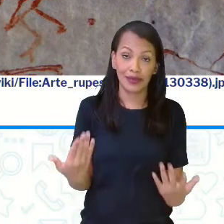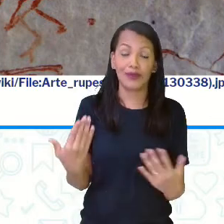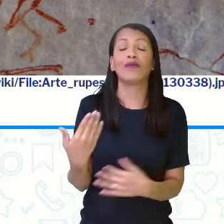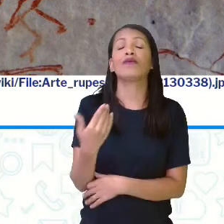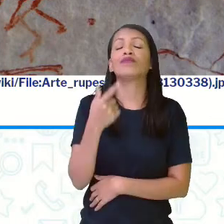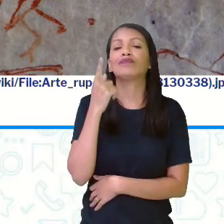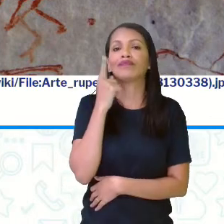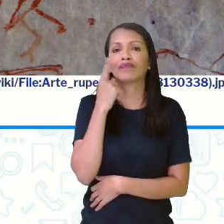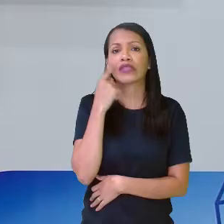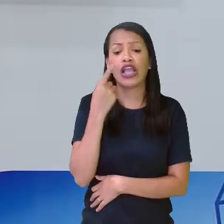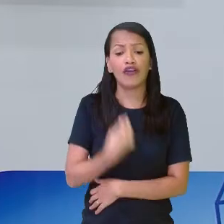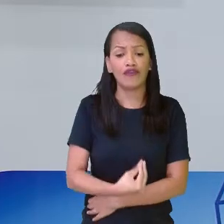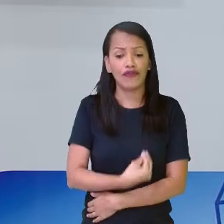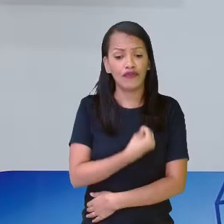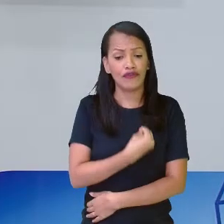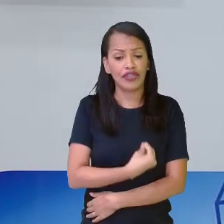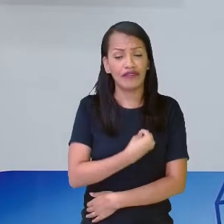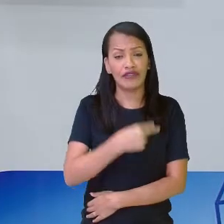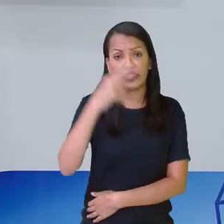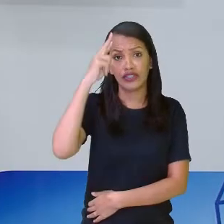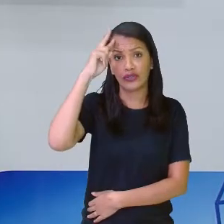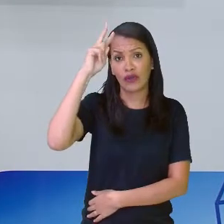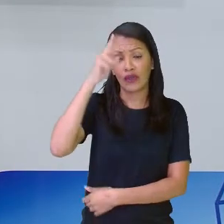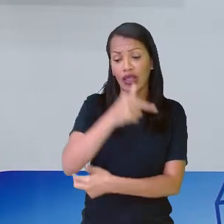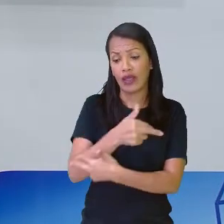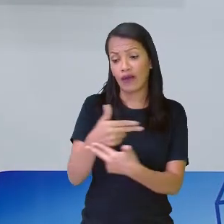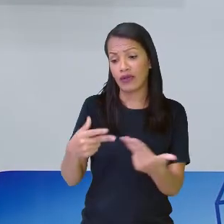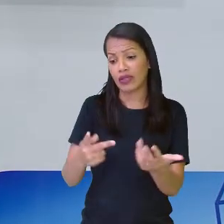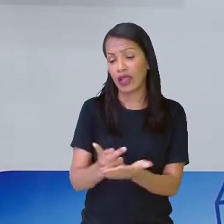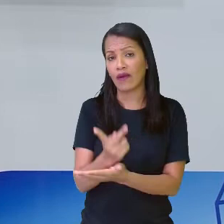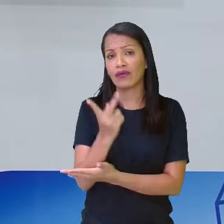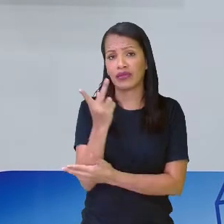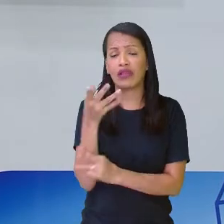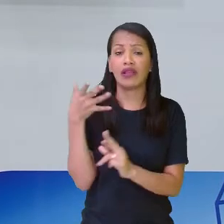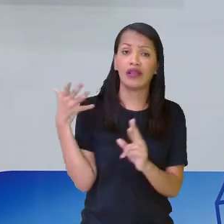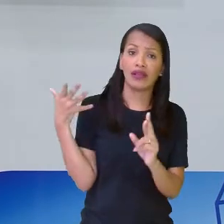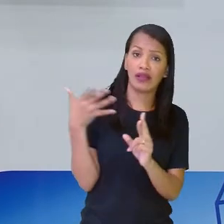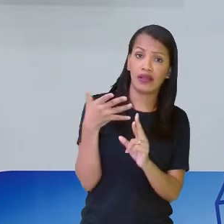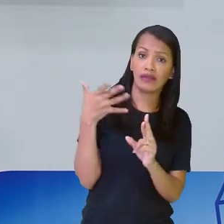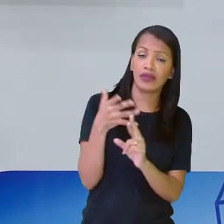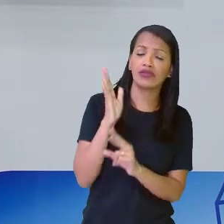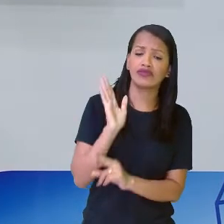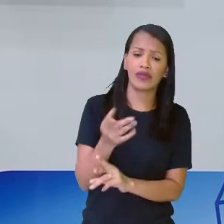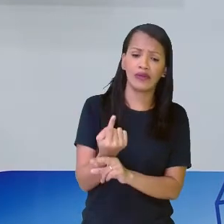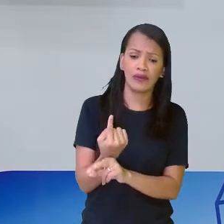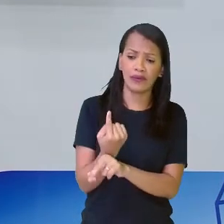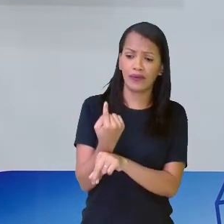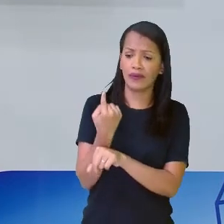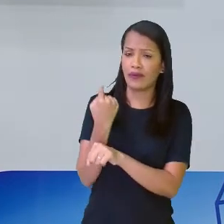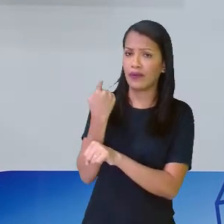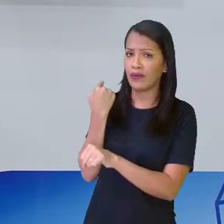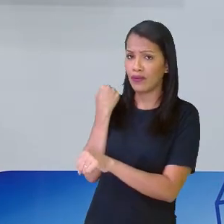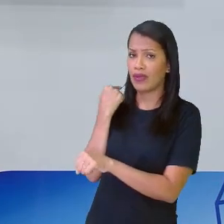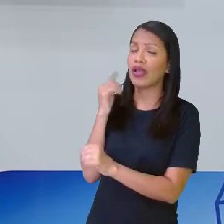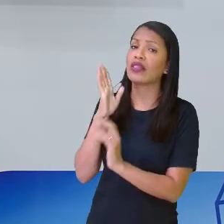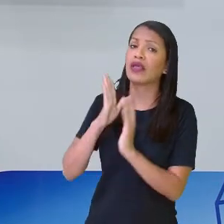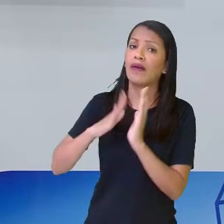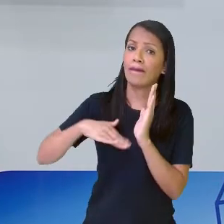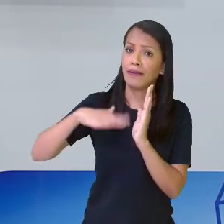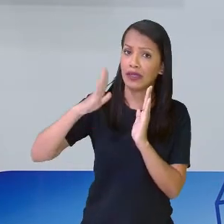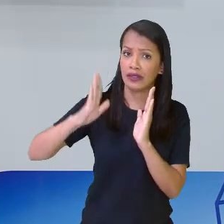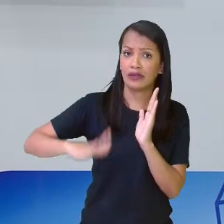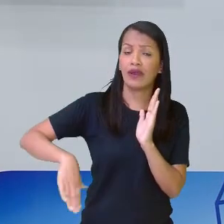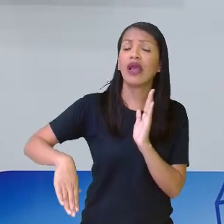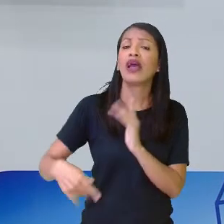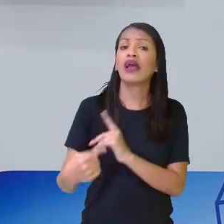vive histórias, coisas acontecem e ele representa já desde muito tempo isso a partir da pintura. É uma